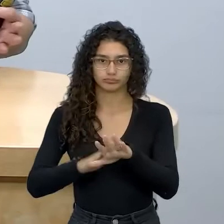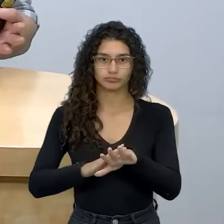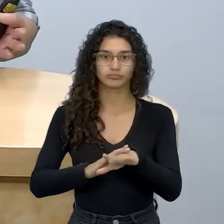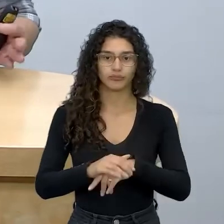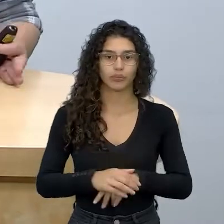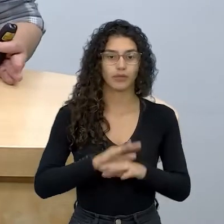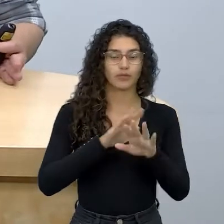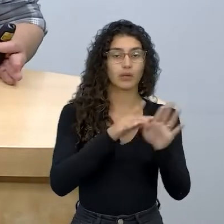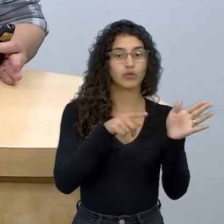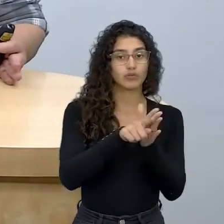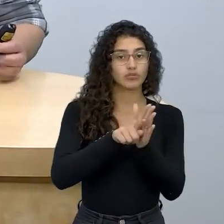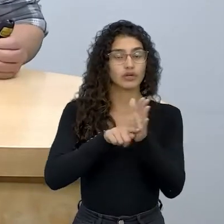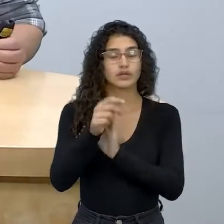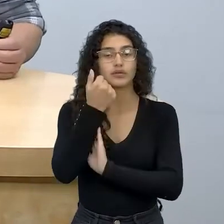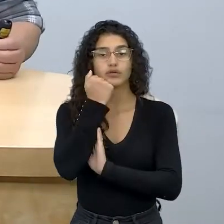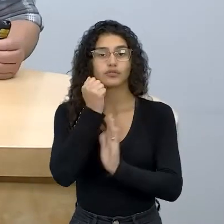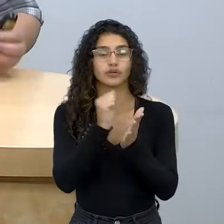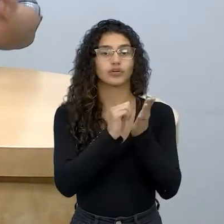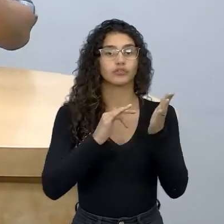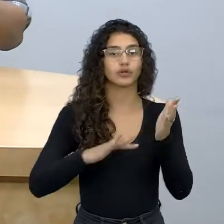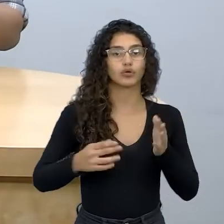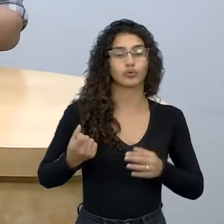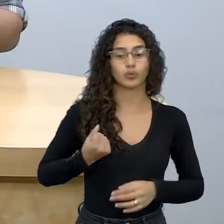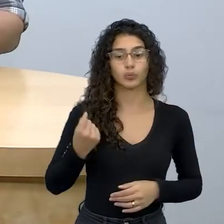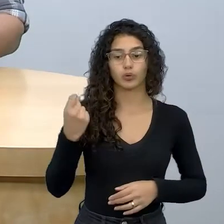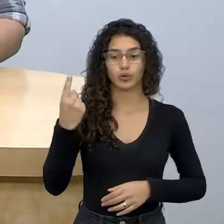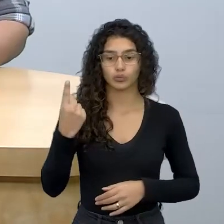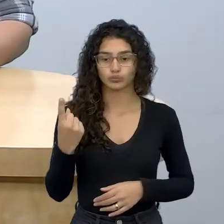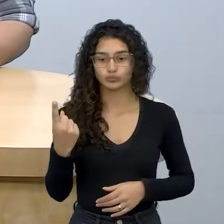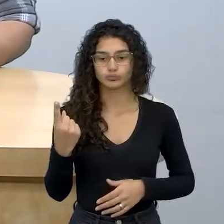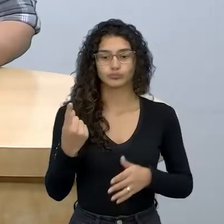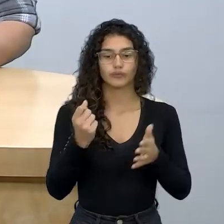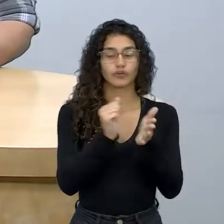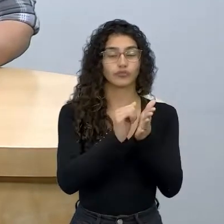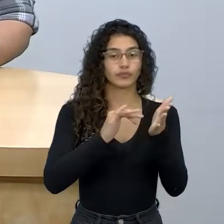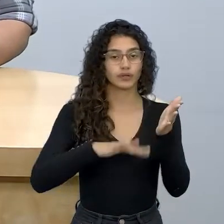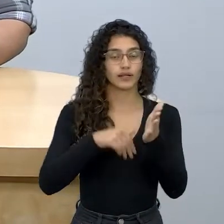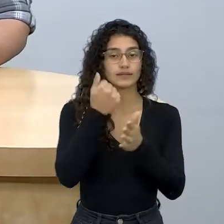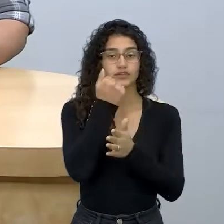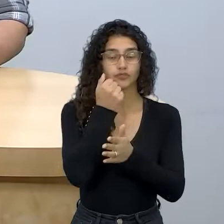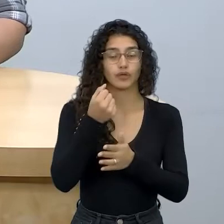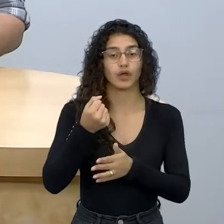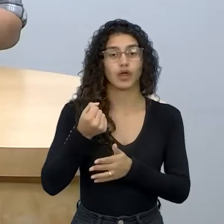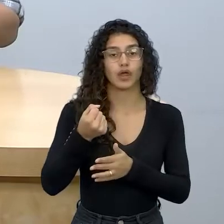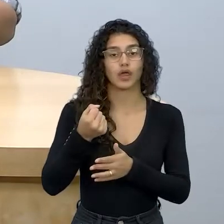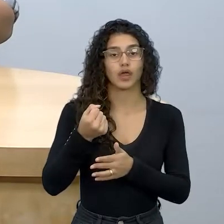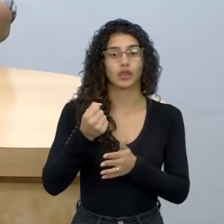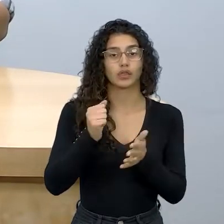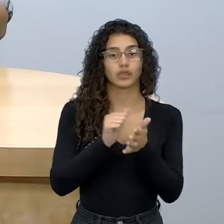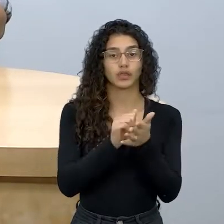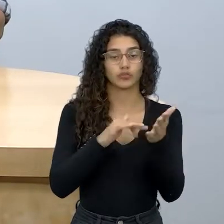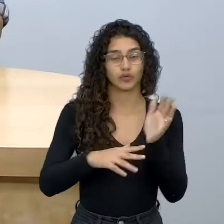de investigação científica na atividade 1, investigação científica na atividade 2,